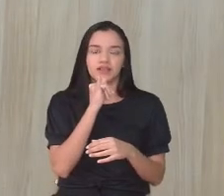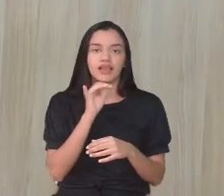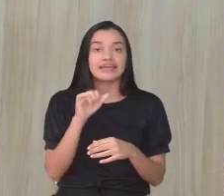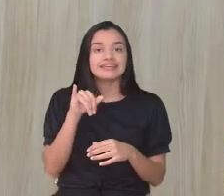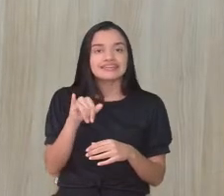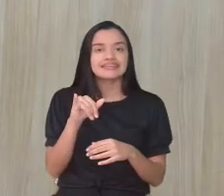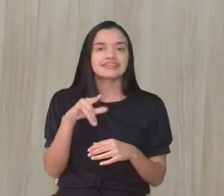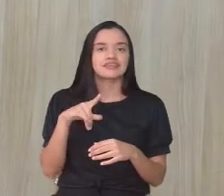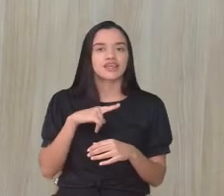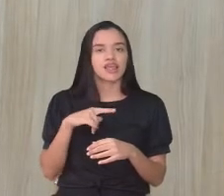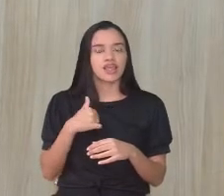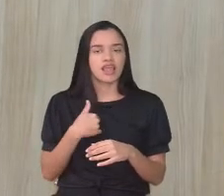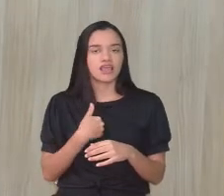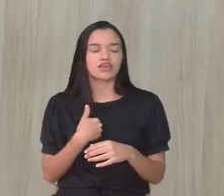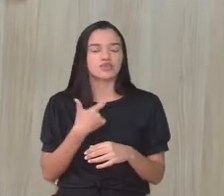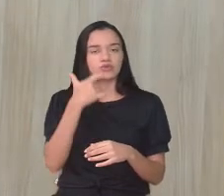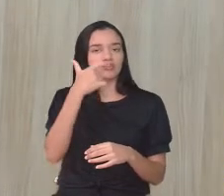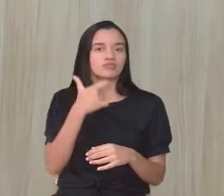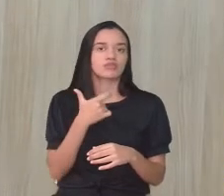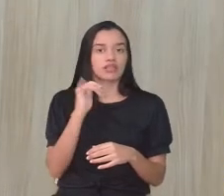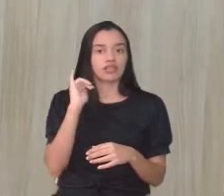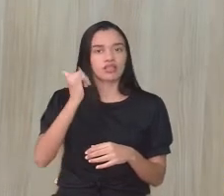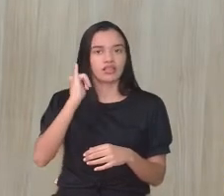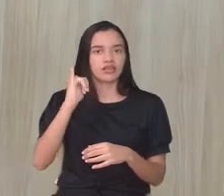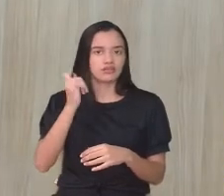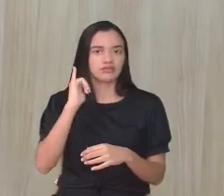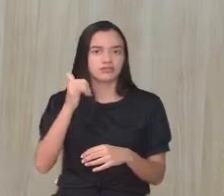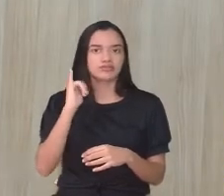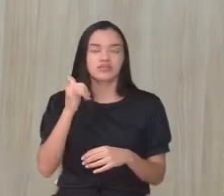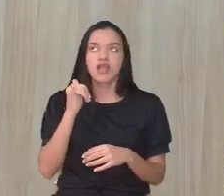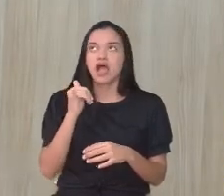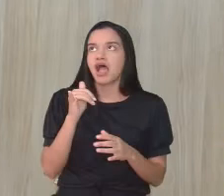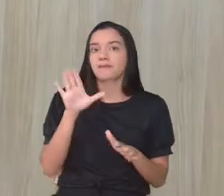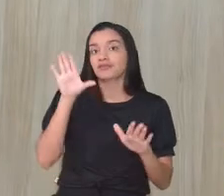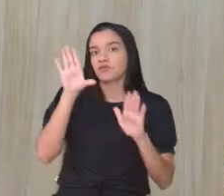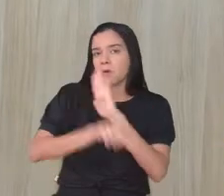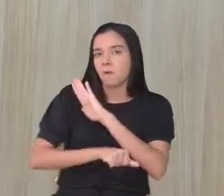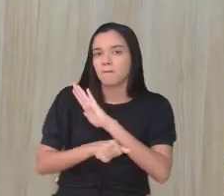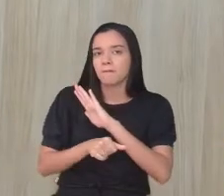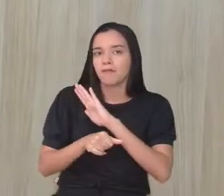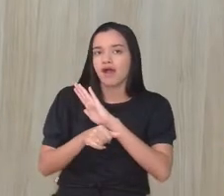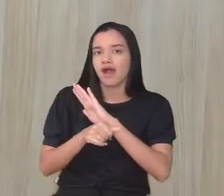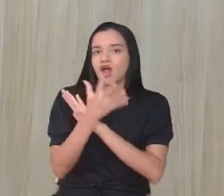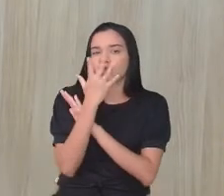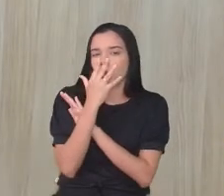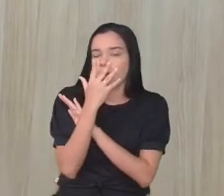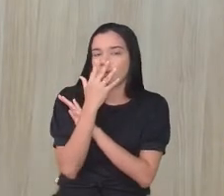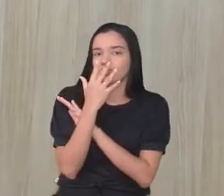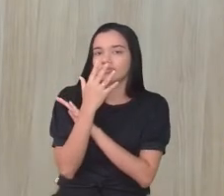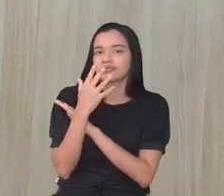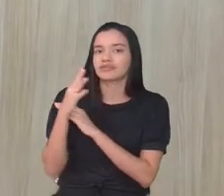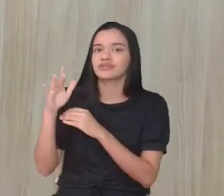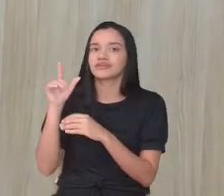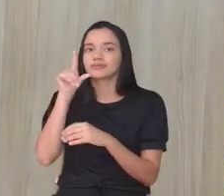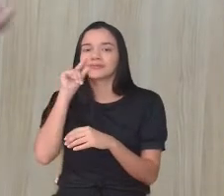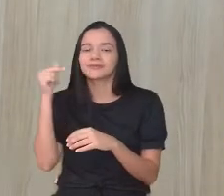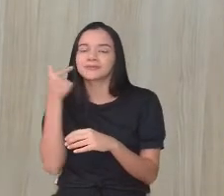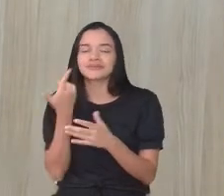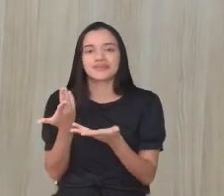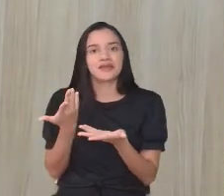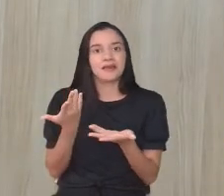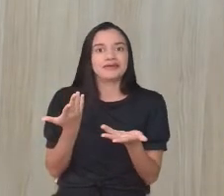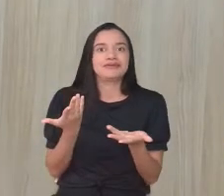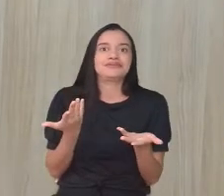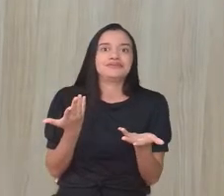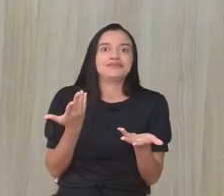eu sou a narradora da história e Camille precisou roubar doces de Midian. Nossa. Tá vendo? Eu já criei aqui uma história conflituosa.